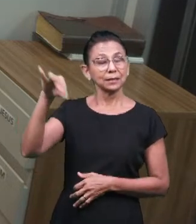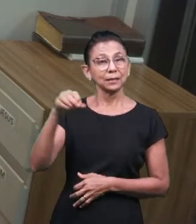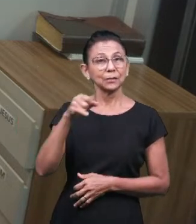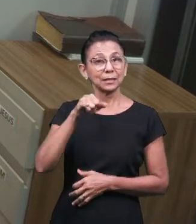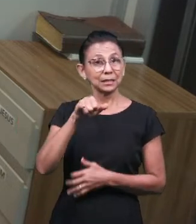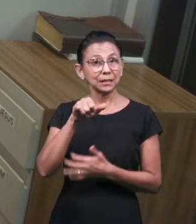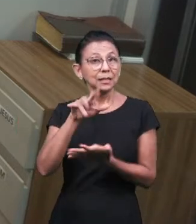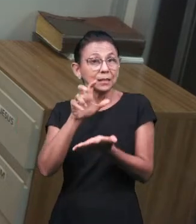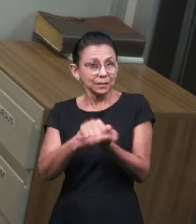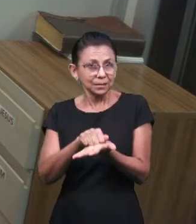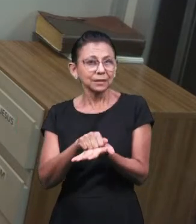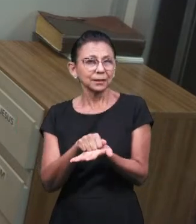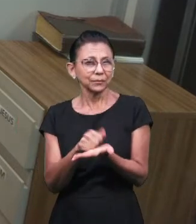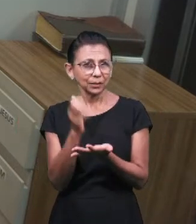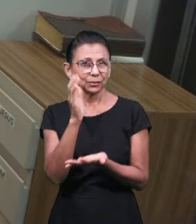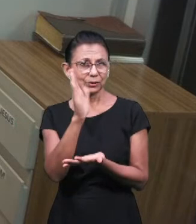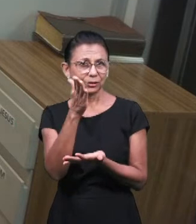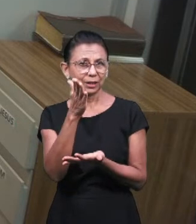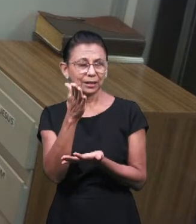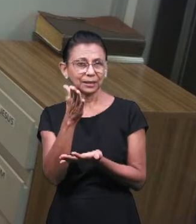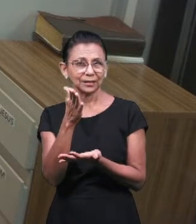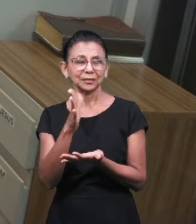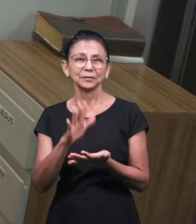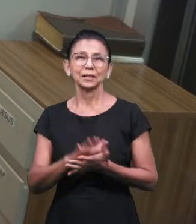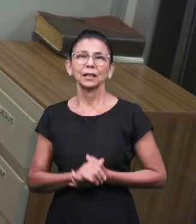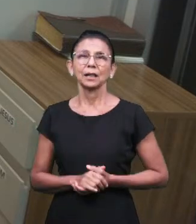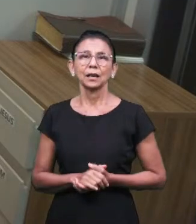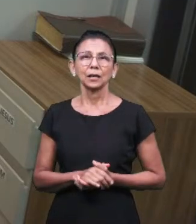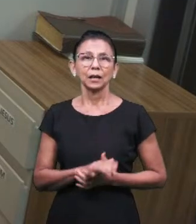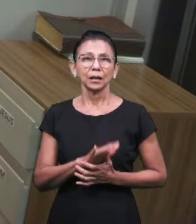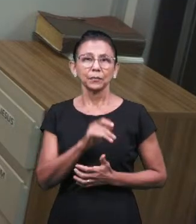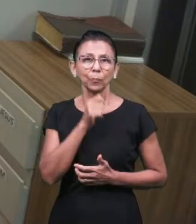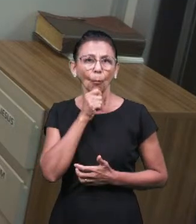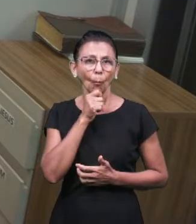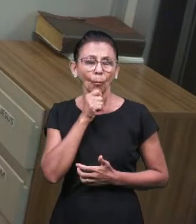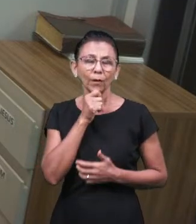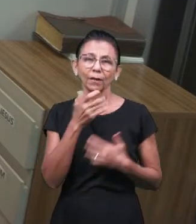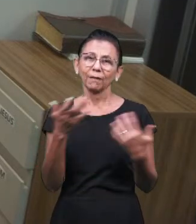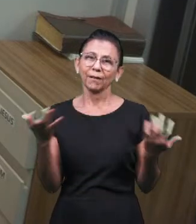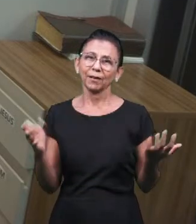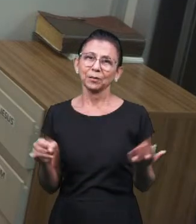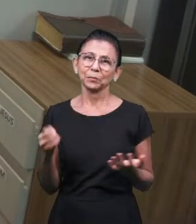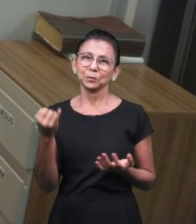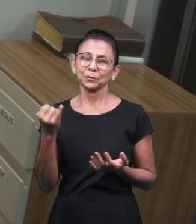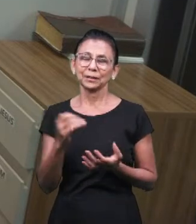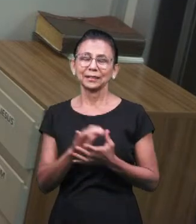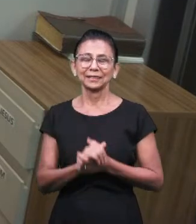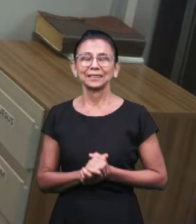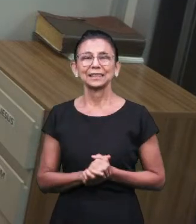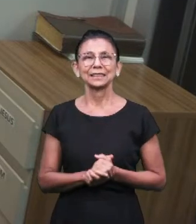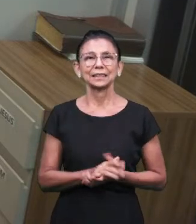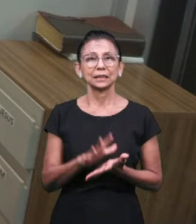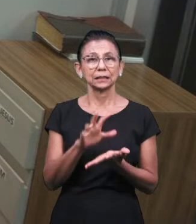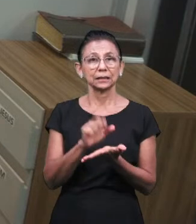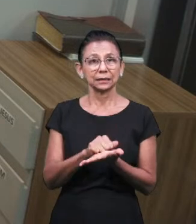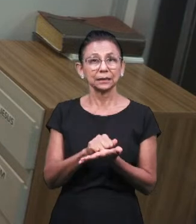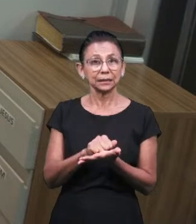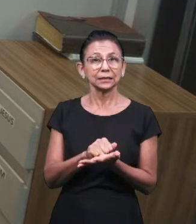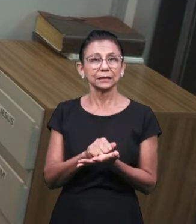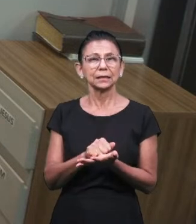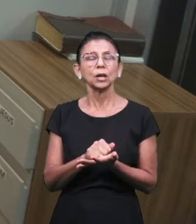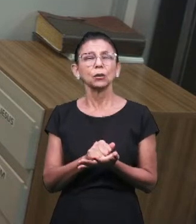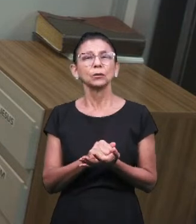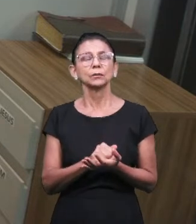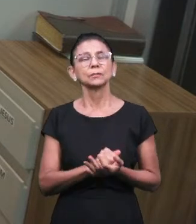inscreveu no canal da Igreja Cristã Maranata. Se não fez, faça, porque você vai usufruir de